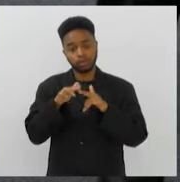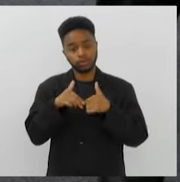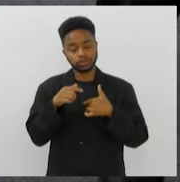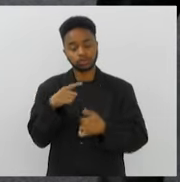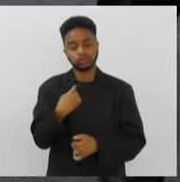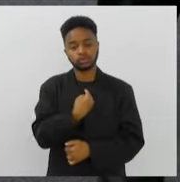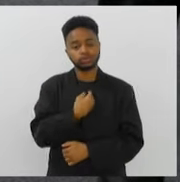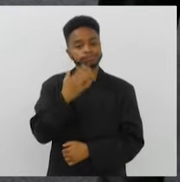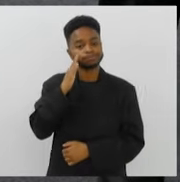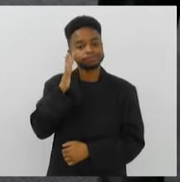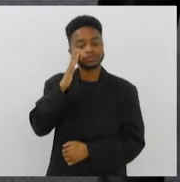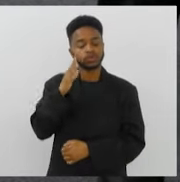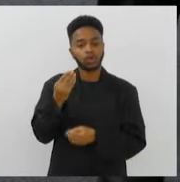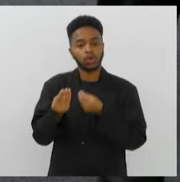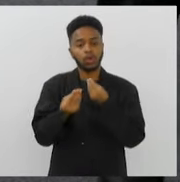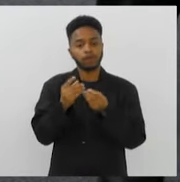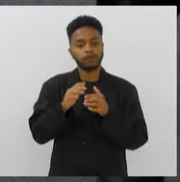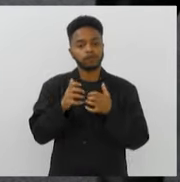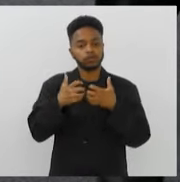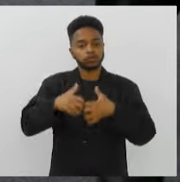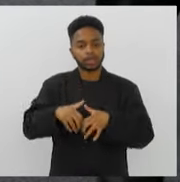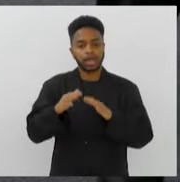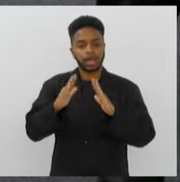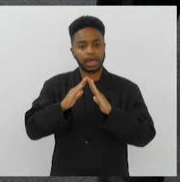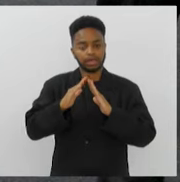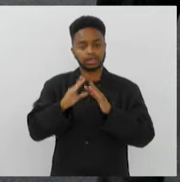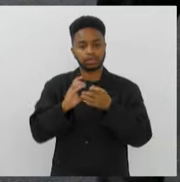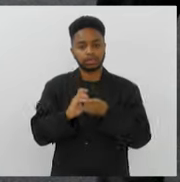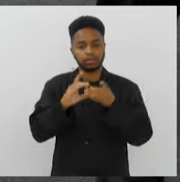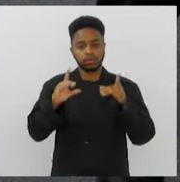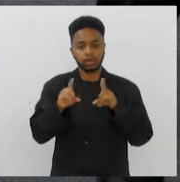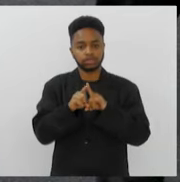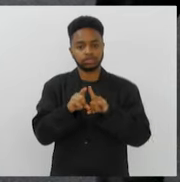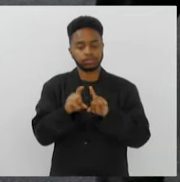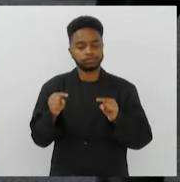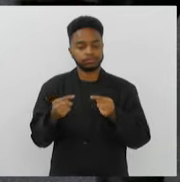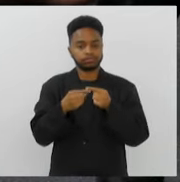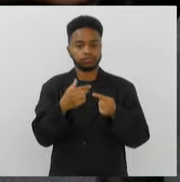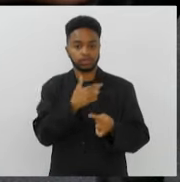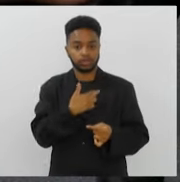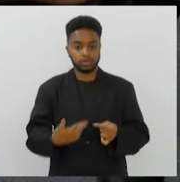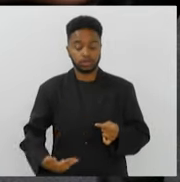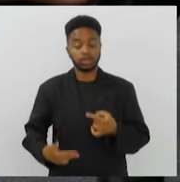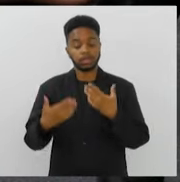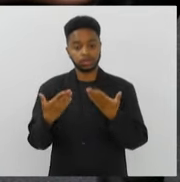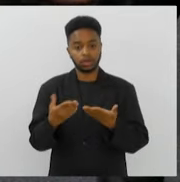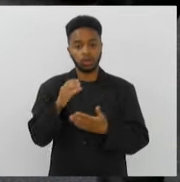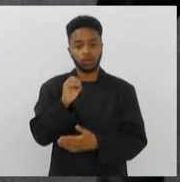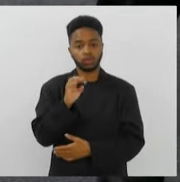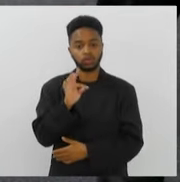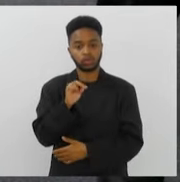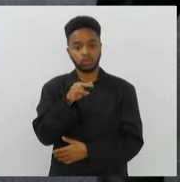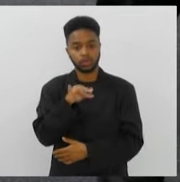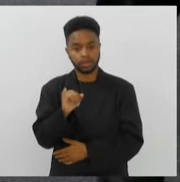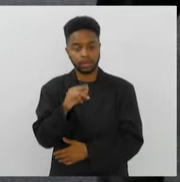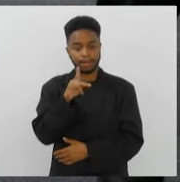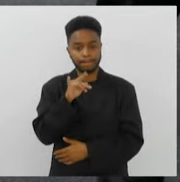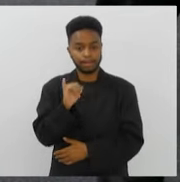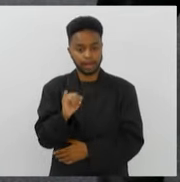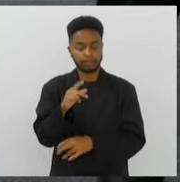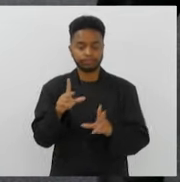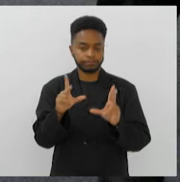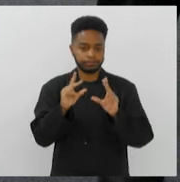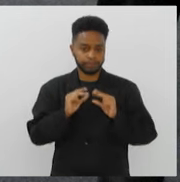casa democrática e republicana como a nossa. Então, Otônio de Paula Pai merece todas as